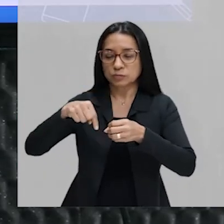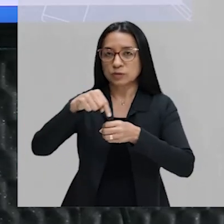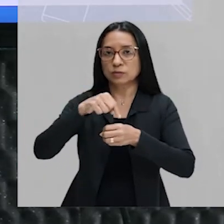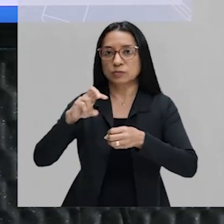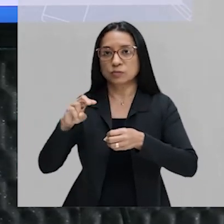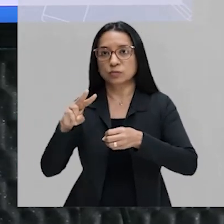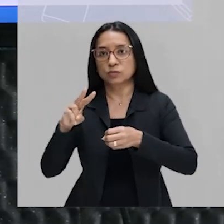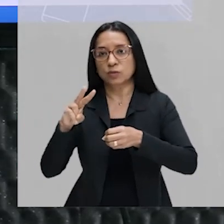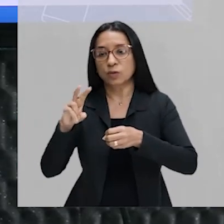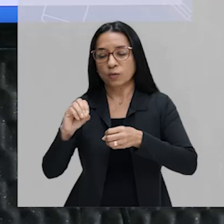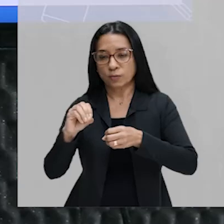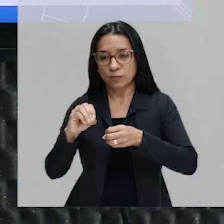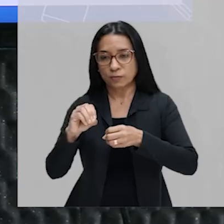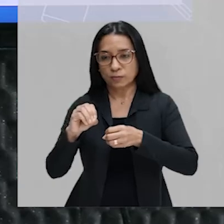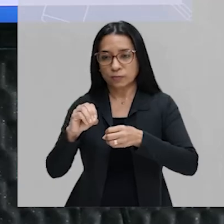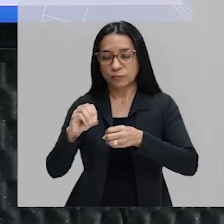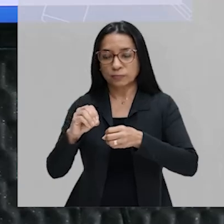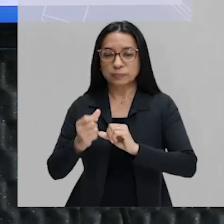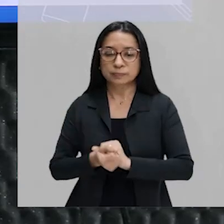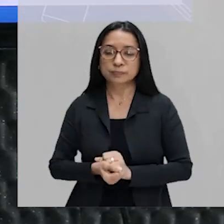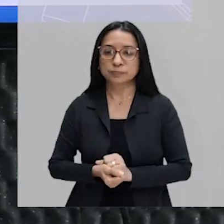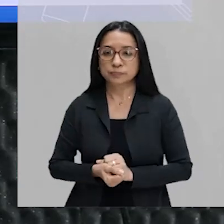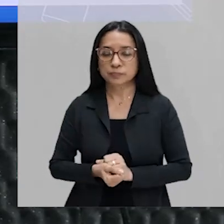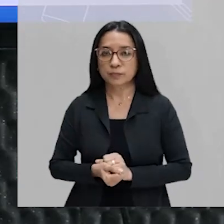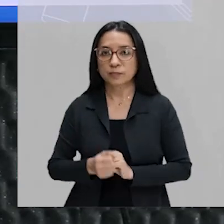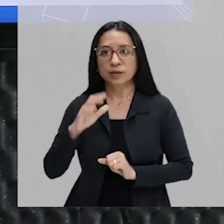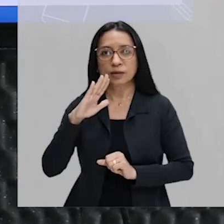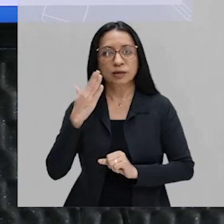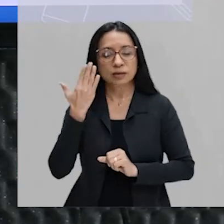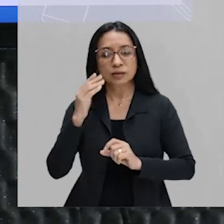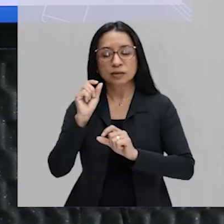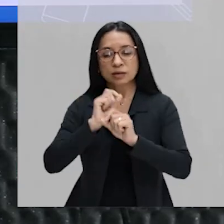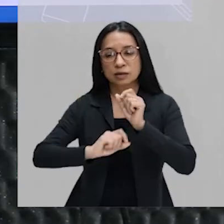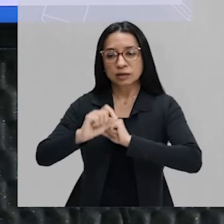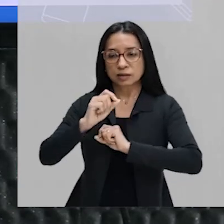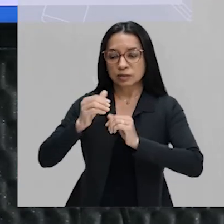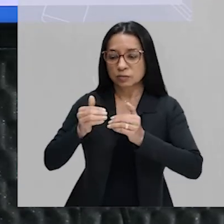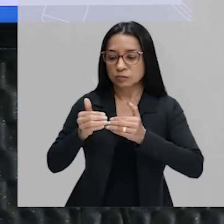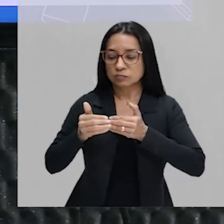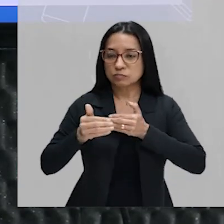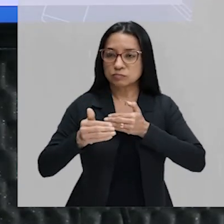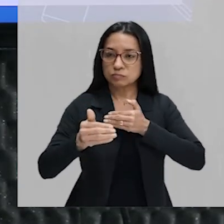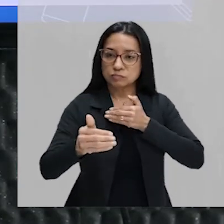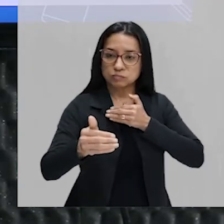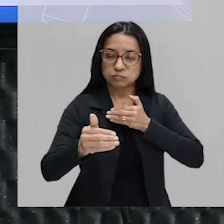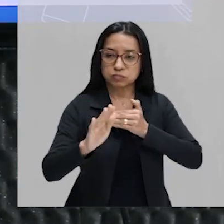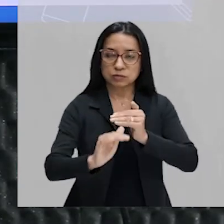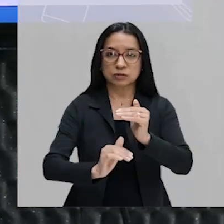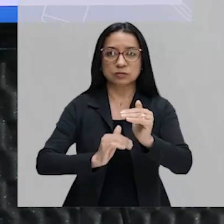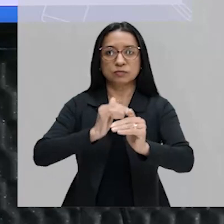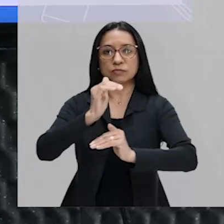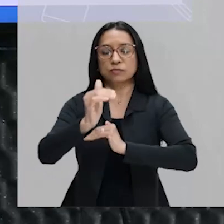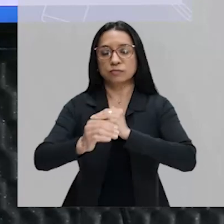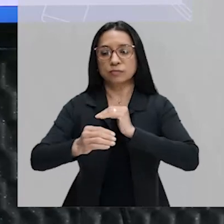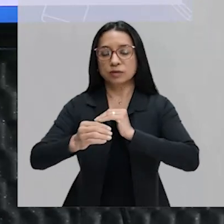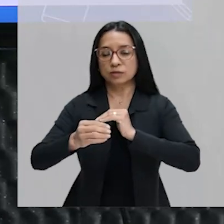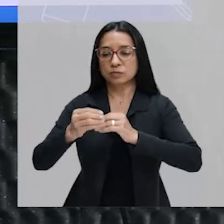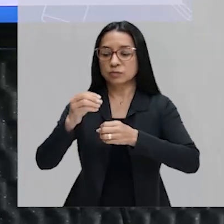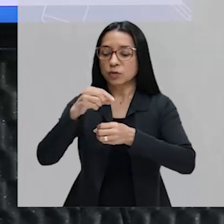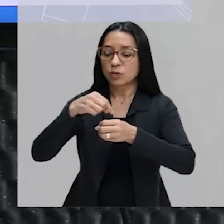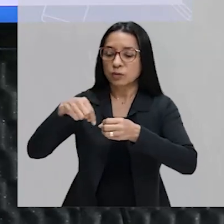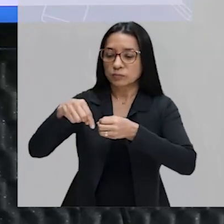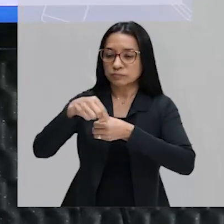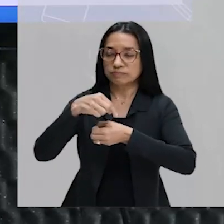no armazenamento de excreções. Vamos entender que durante o desenvolvimento do organismo ali dentro do